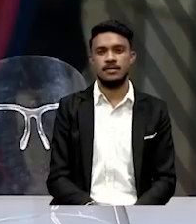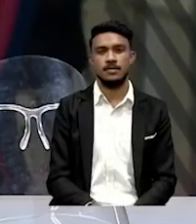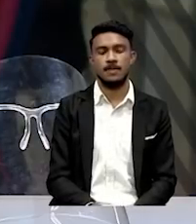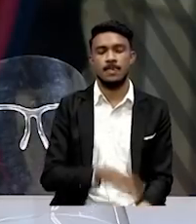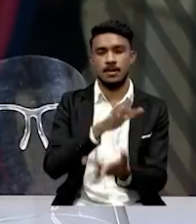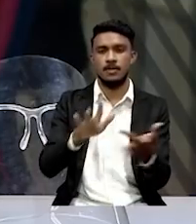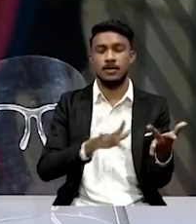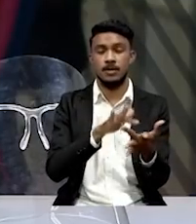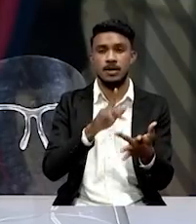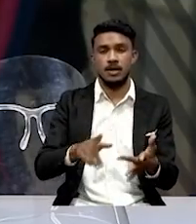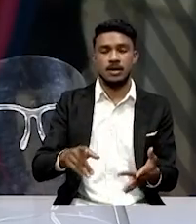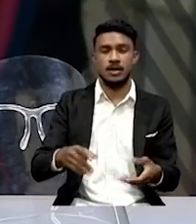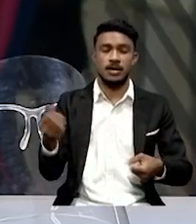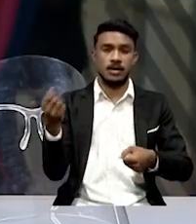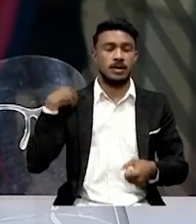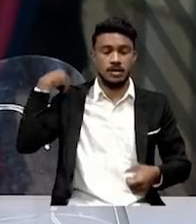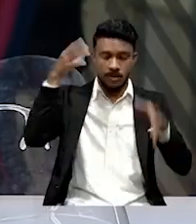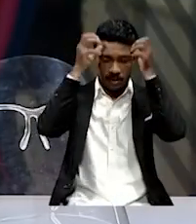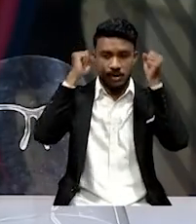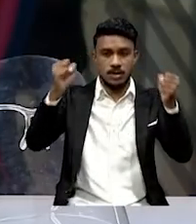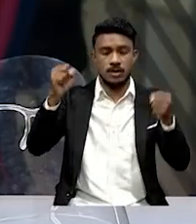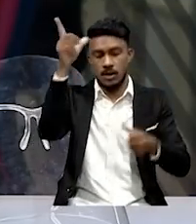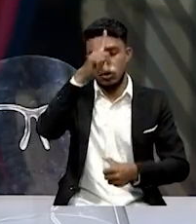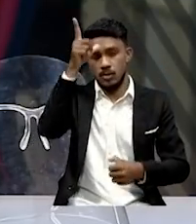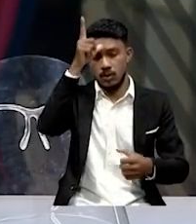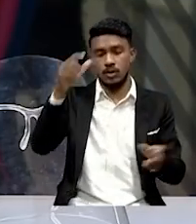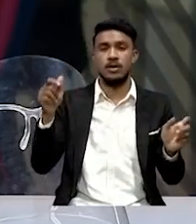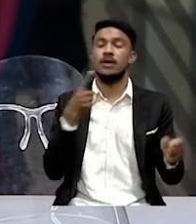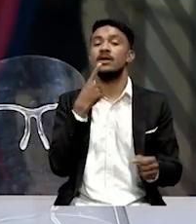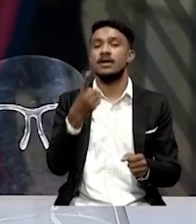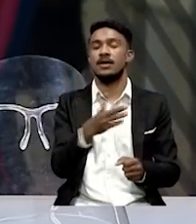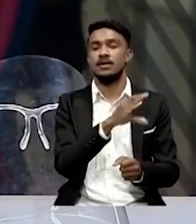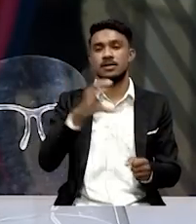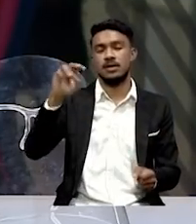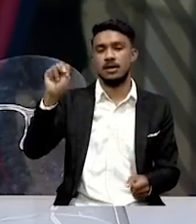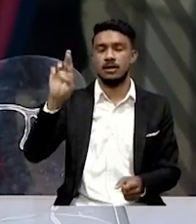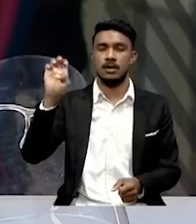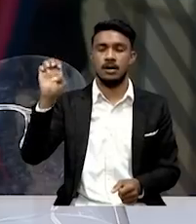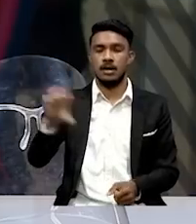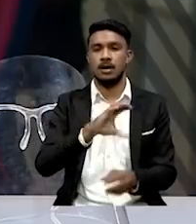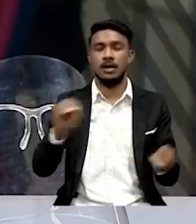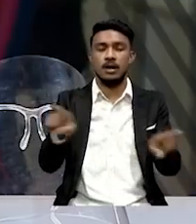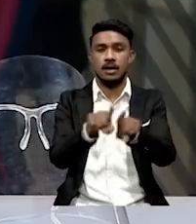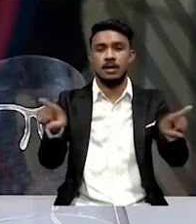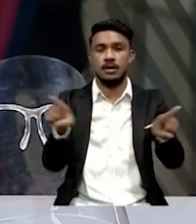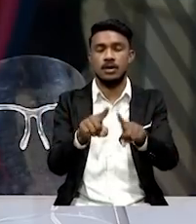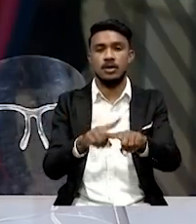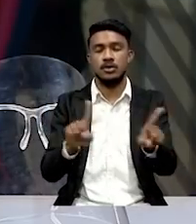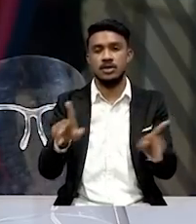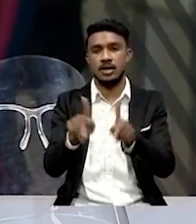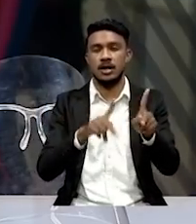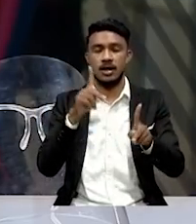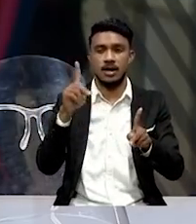Equipa Sucesso, o candidato presidente da República, Francisco Guterres Luolo, considera CNE la imparcial, também russa que equipa candidato